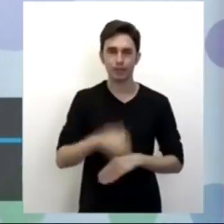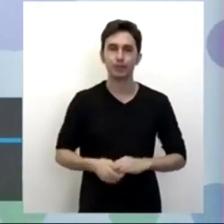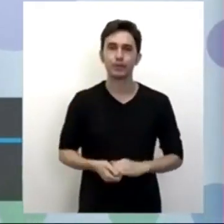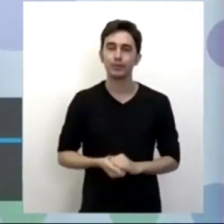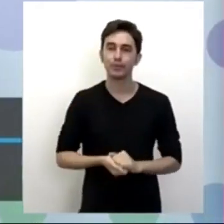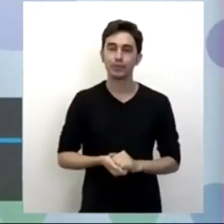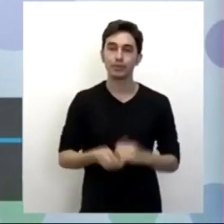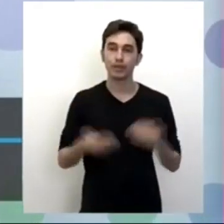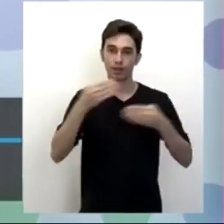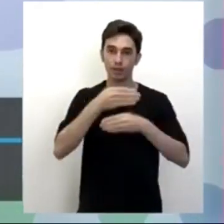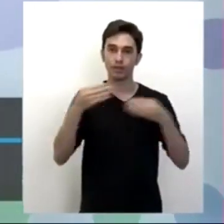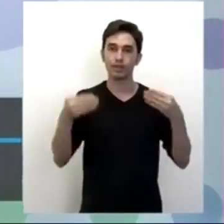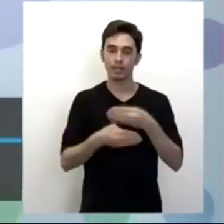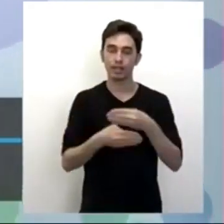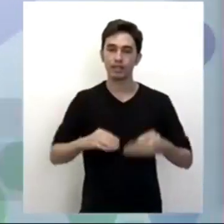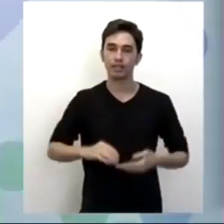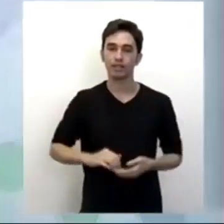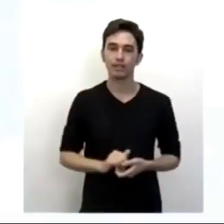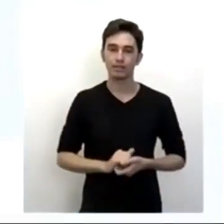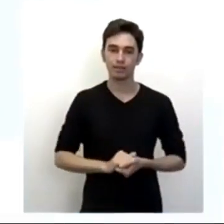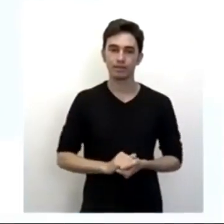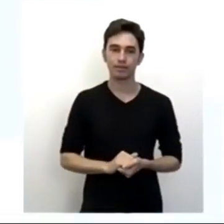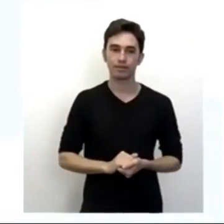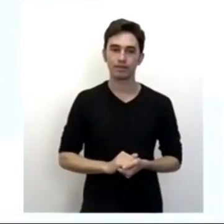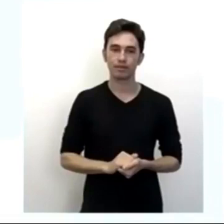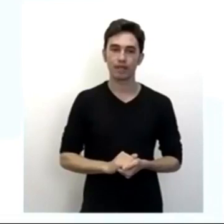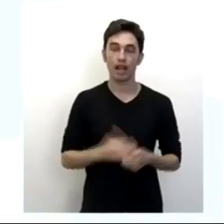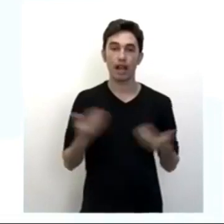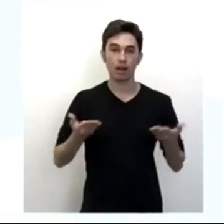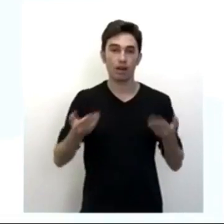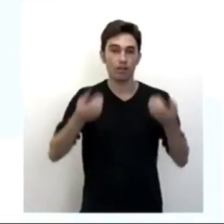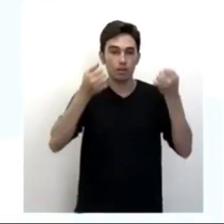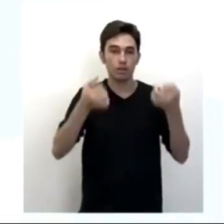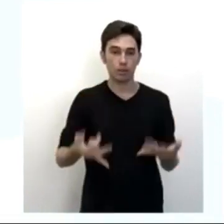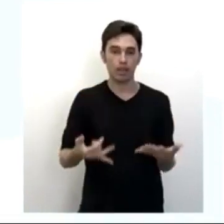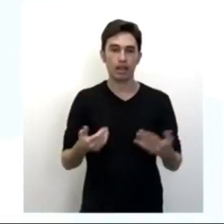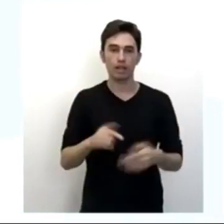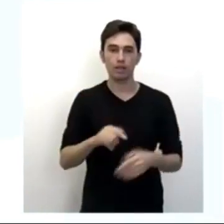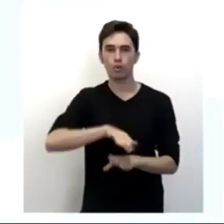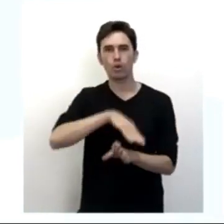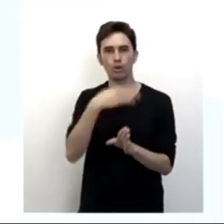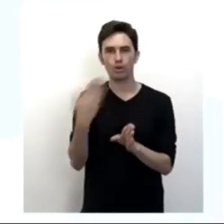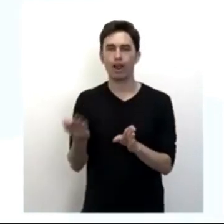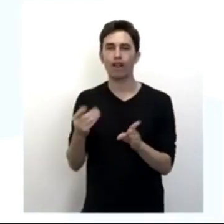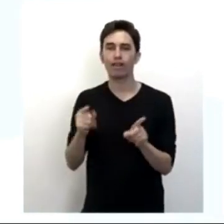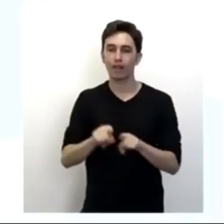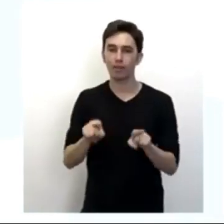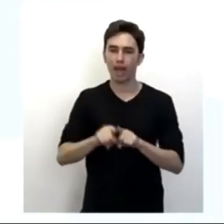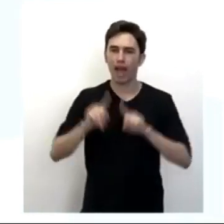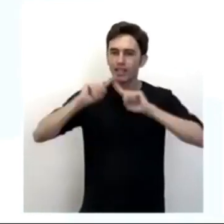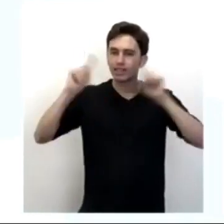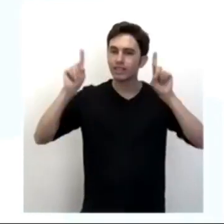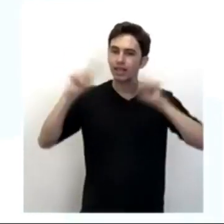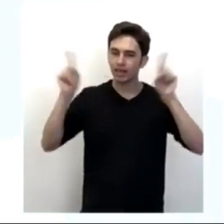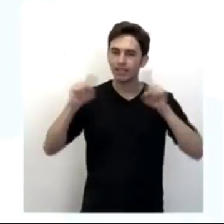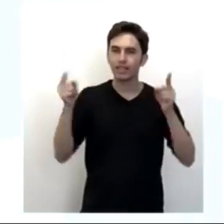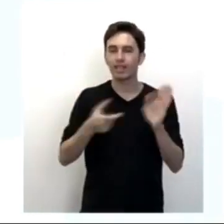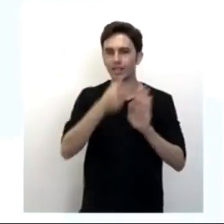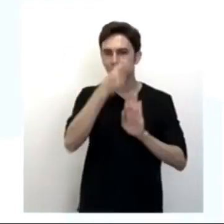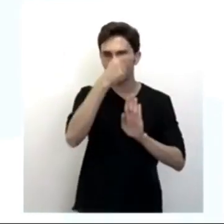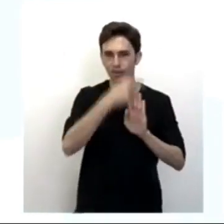gentileza? Vamos lá? A gente vai falar um pouquinho também do outro lado, né? As críticas que esses